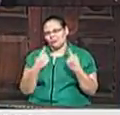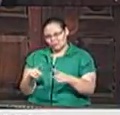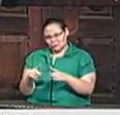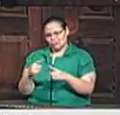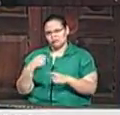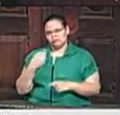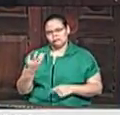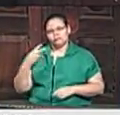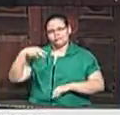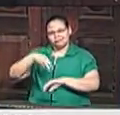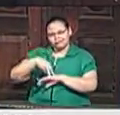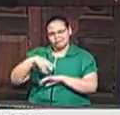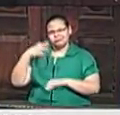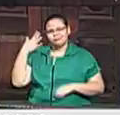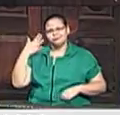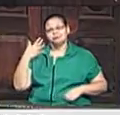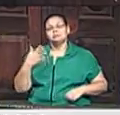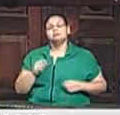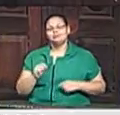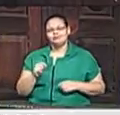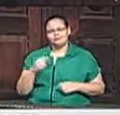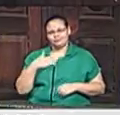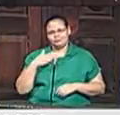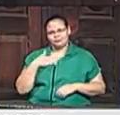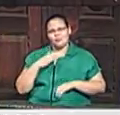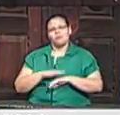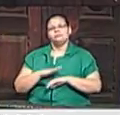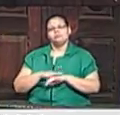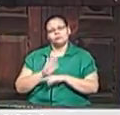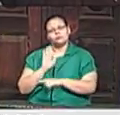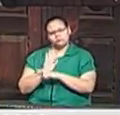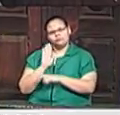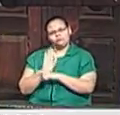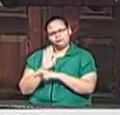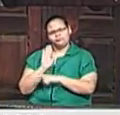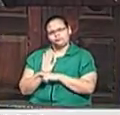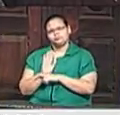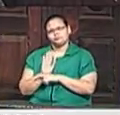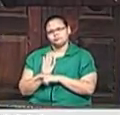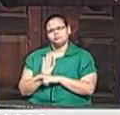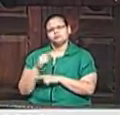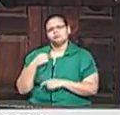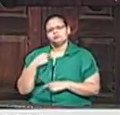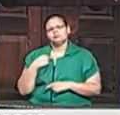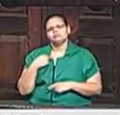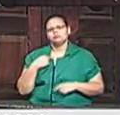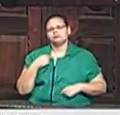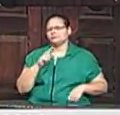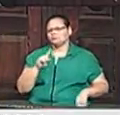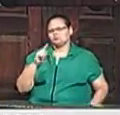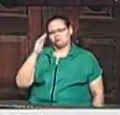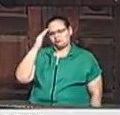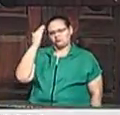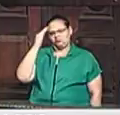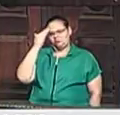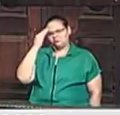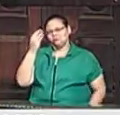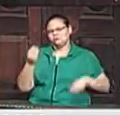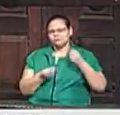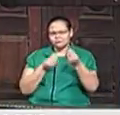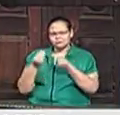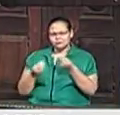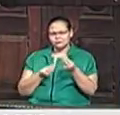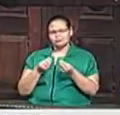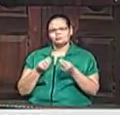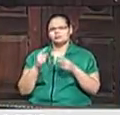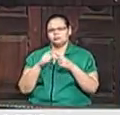desta tribuna, senhor presidente, manifestar a minha solidariedade, a minha compreensão ao gesto de